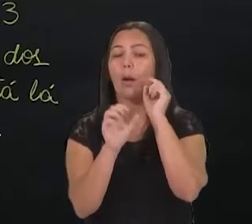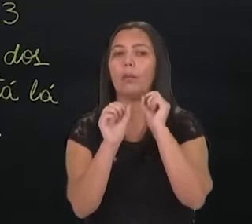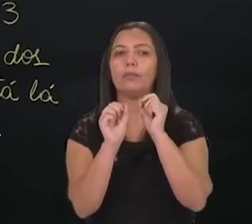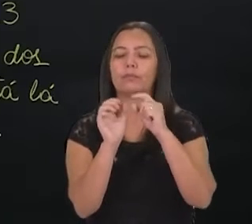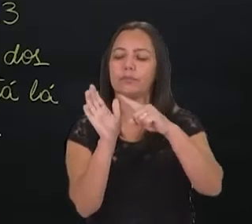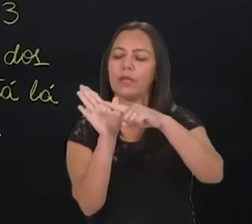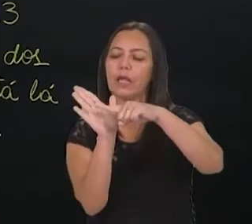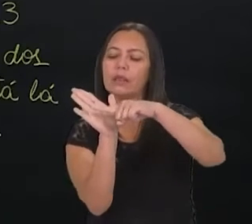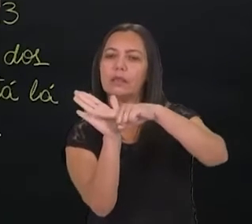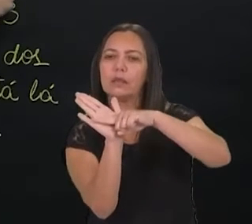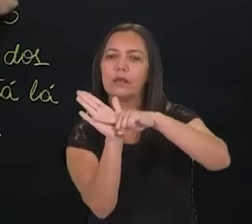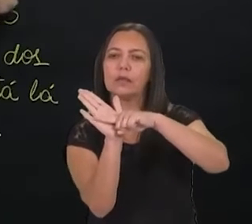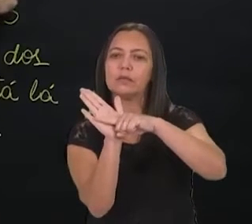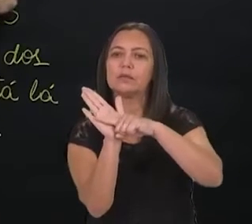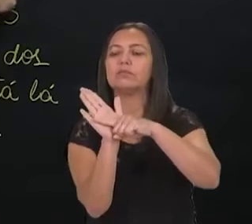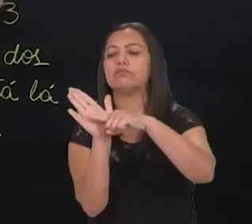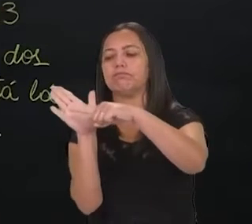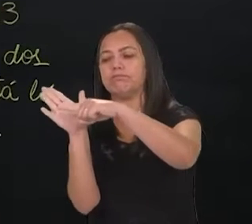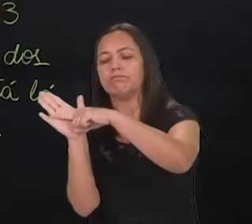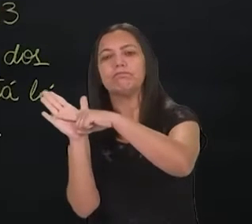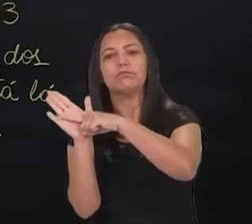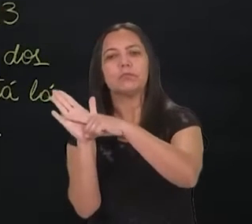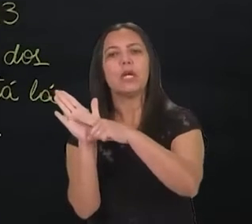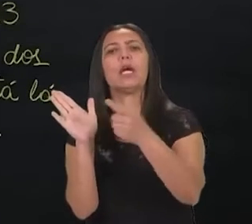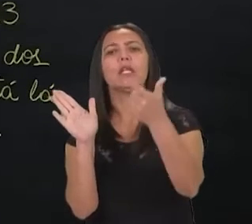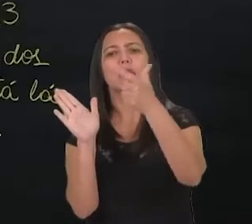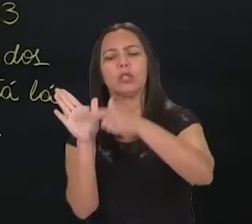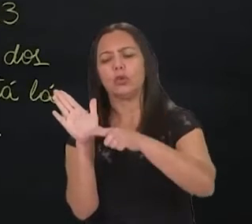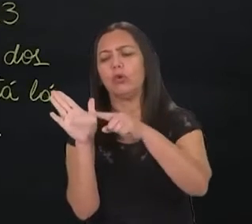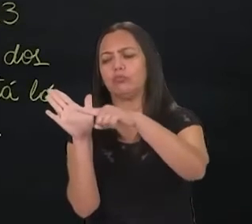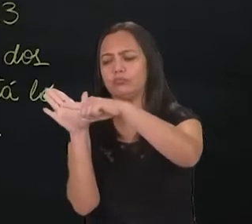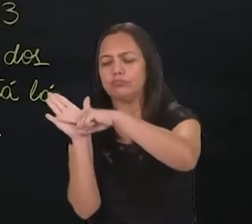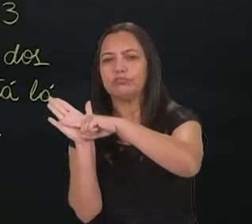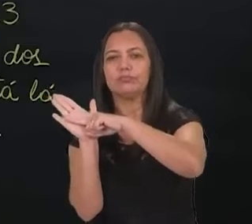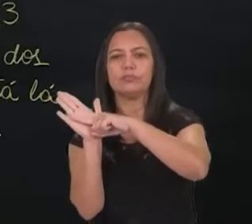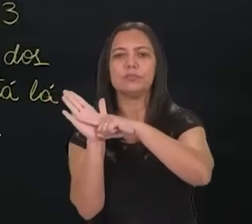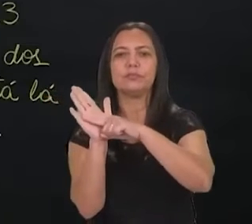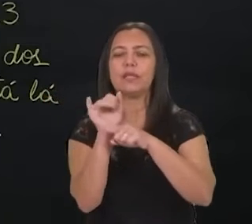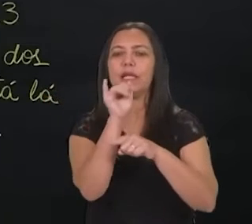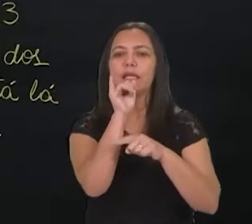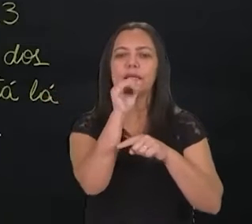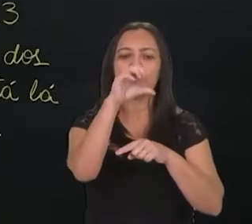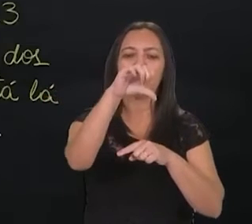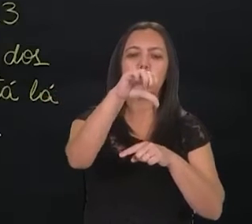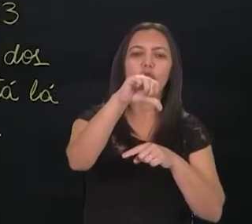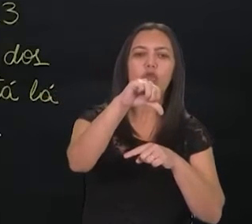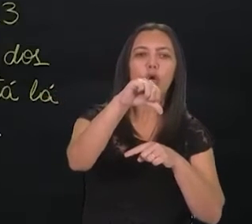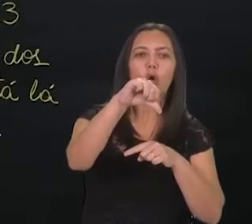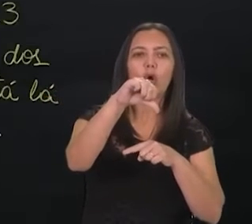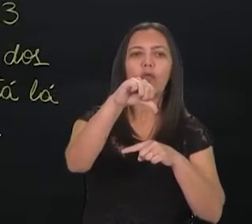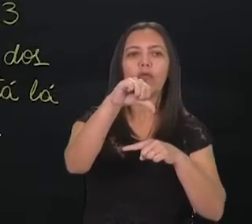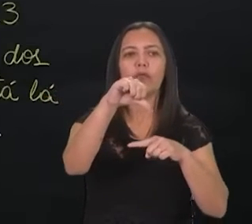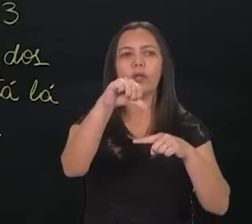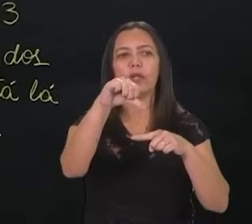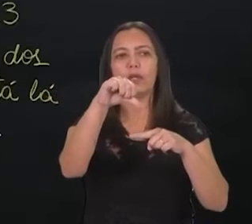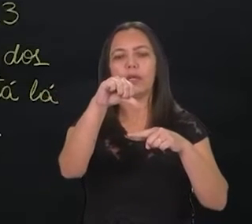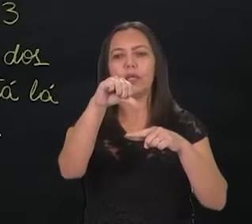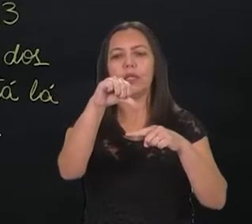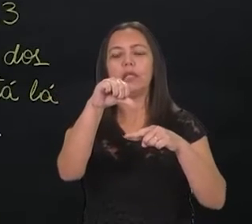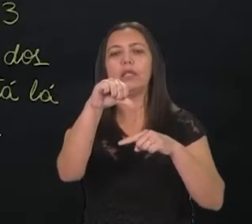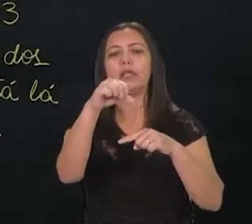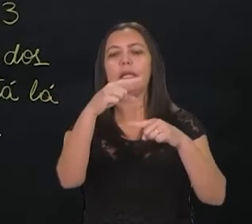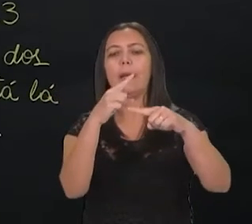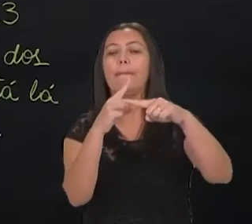só. Negativo com negativo, repete negativo aqui. E aí vamos lá, 9 com mais 4. Então eu tenho